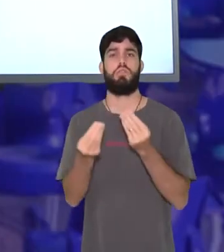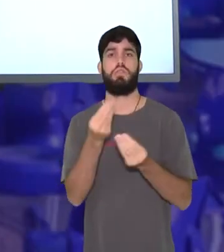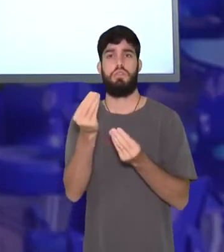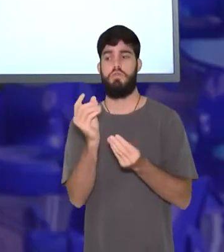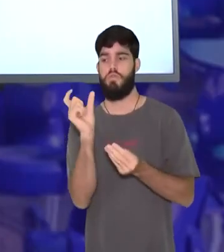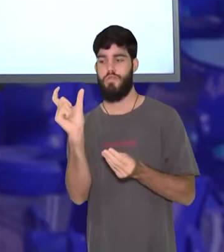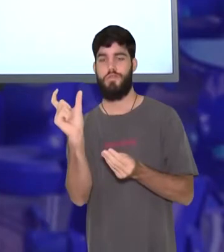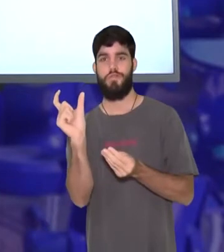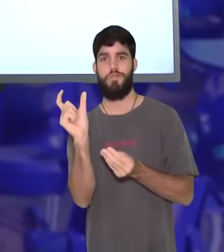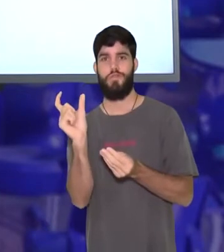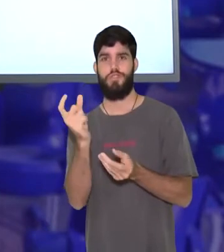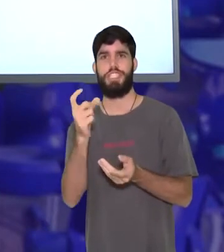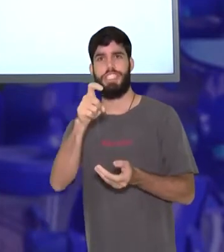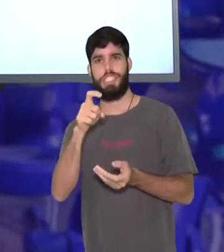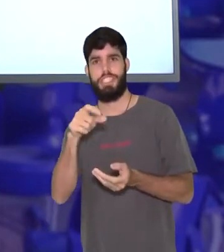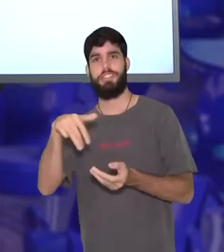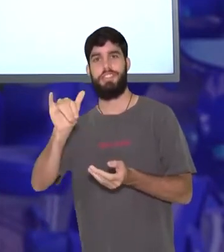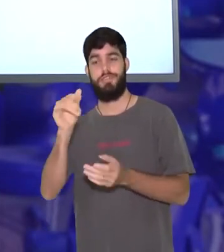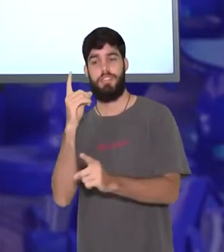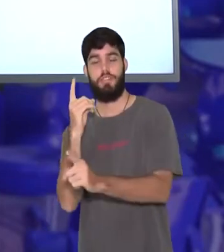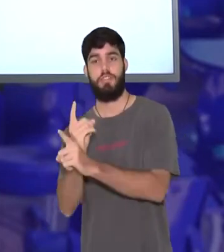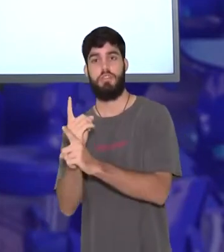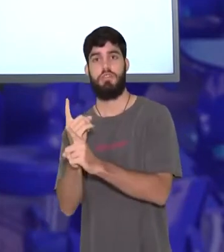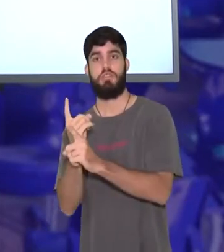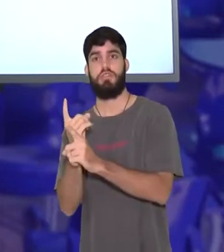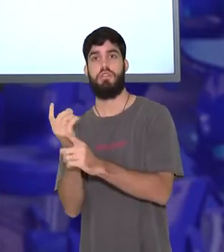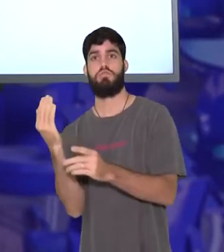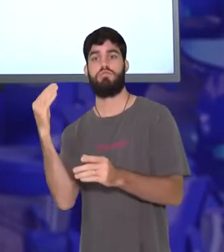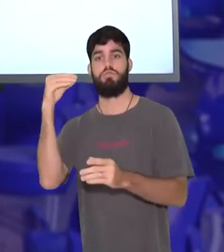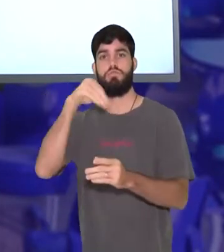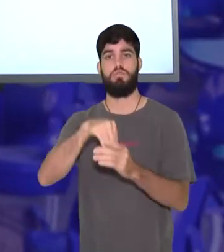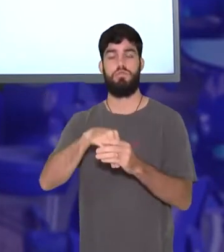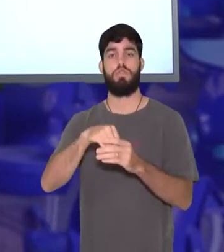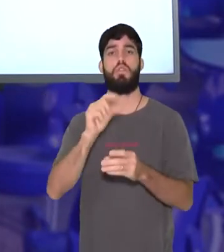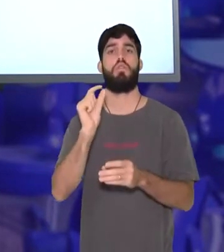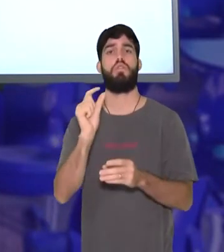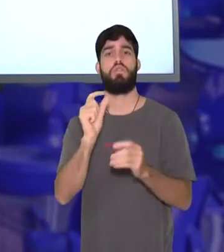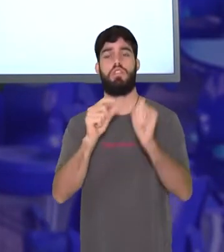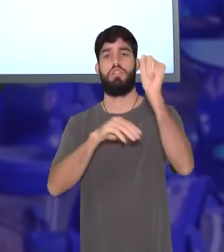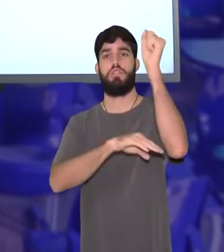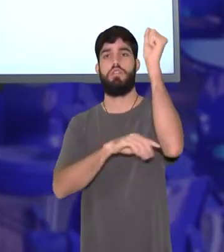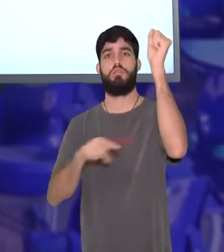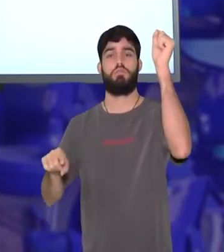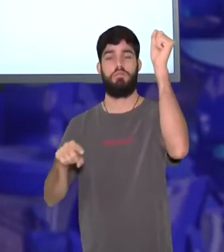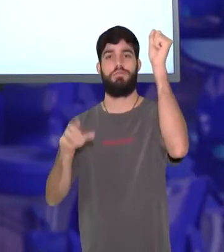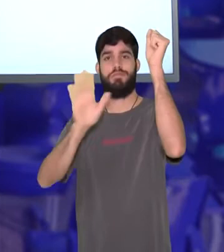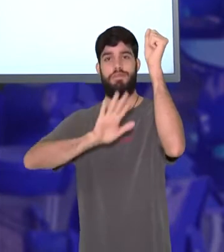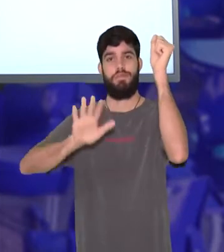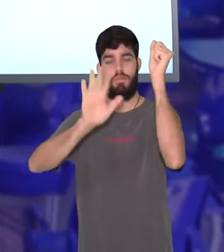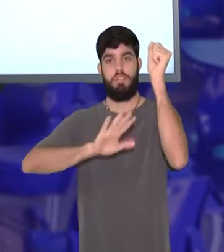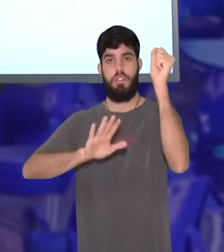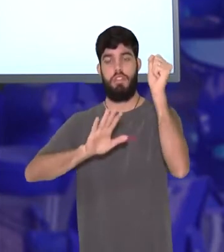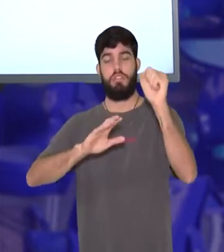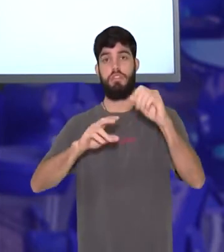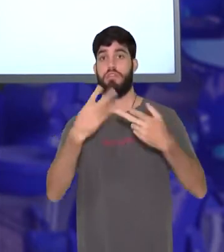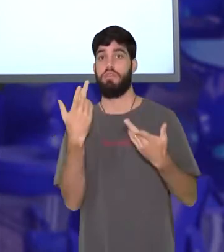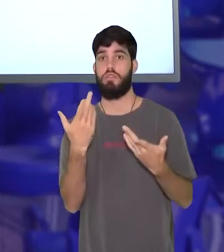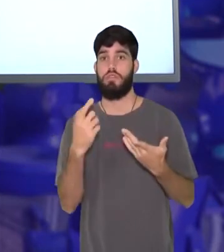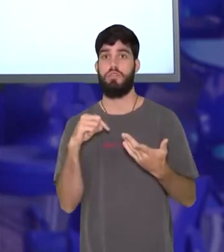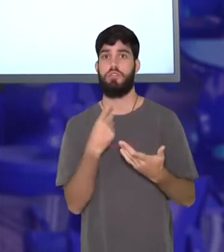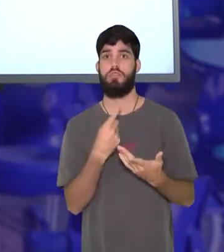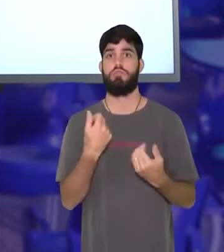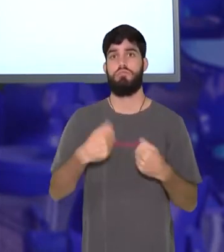encontrados através daquela nossa equação no plano cartesiano bom para isso nós precisamos